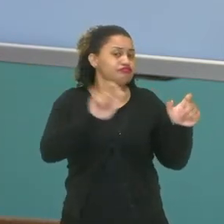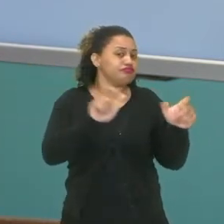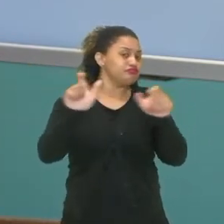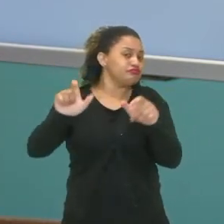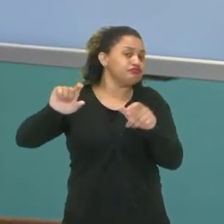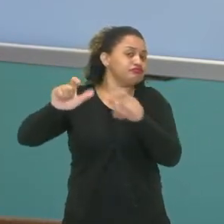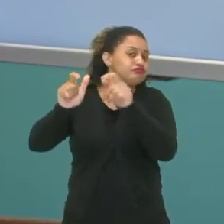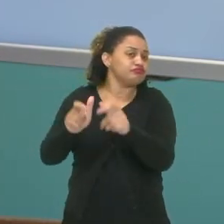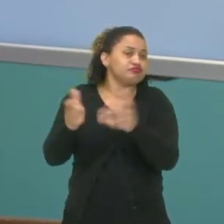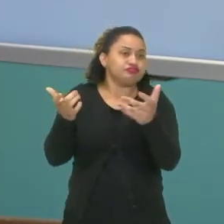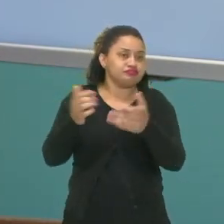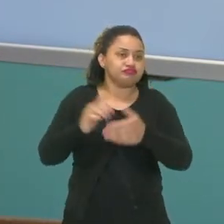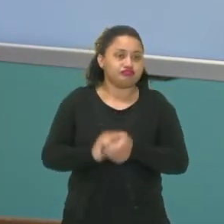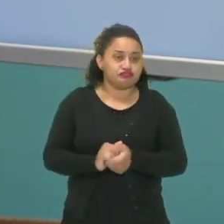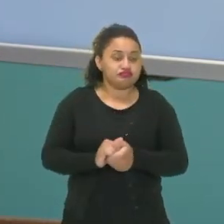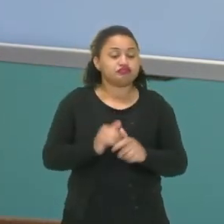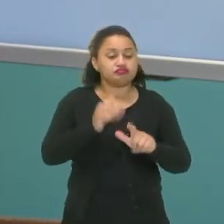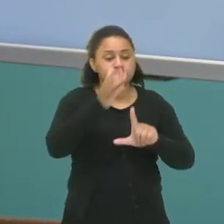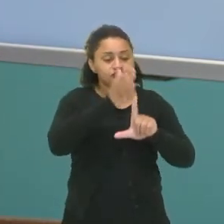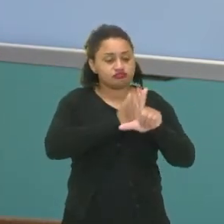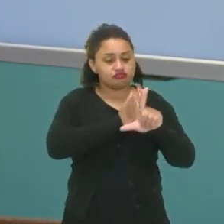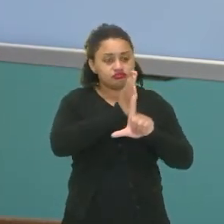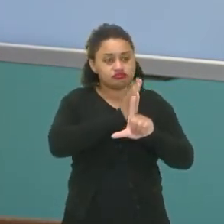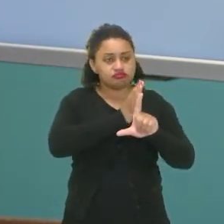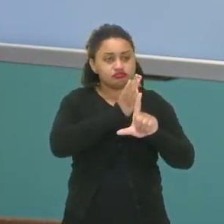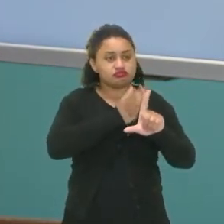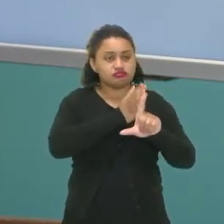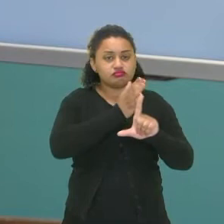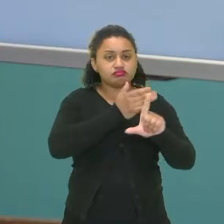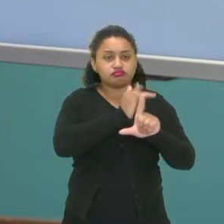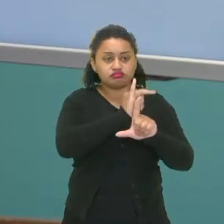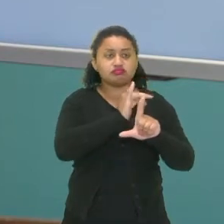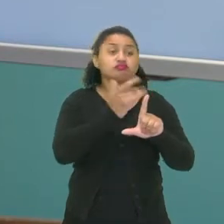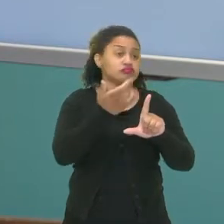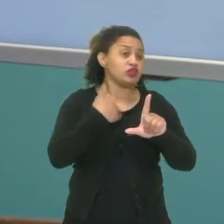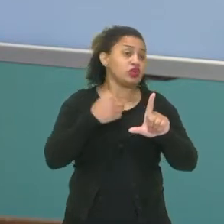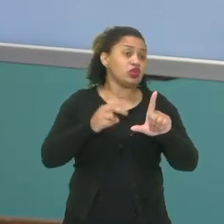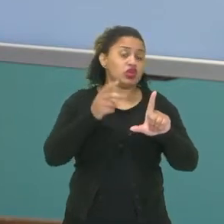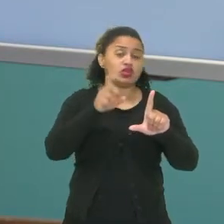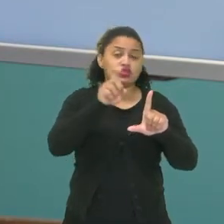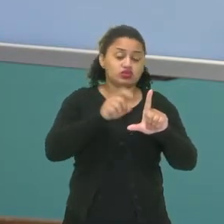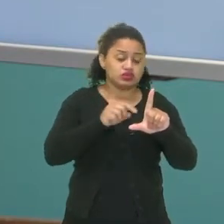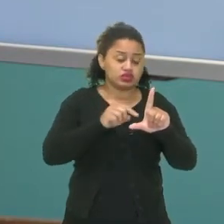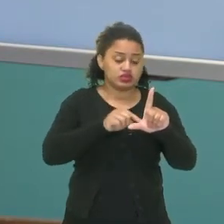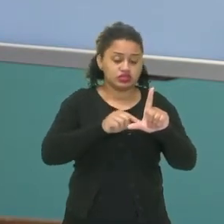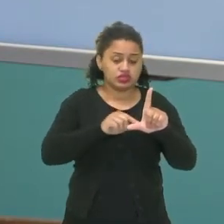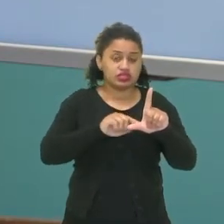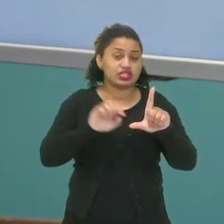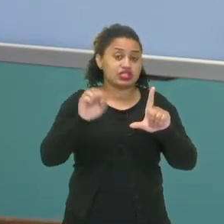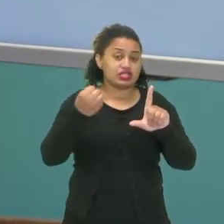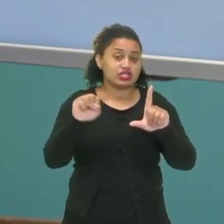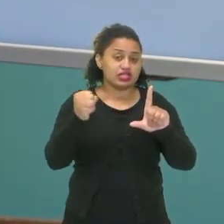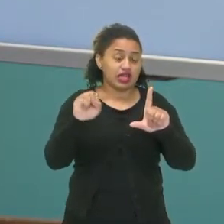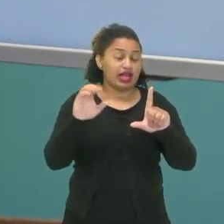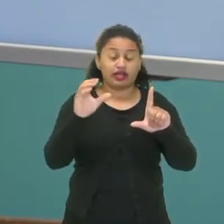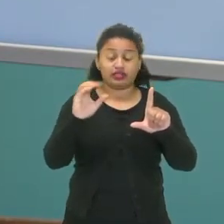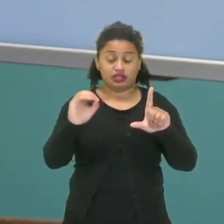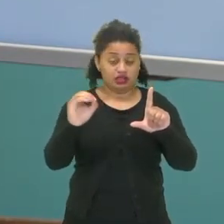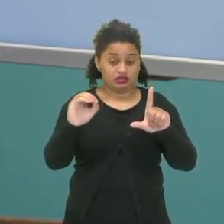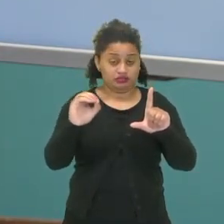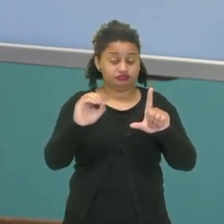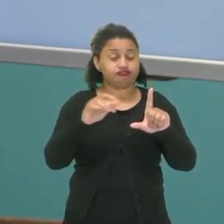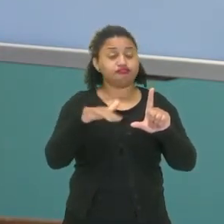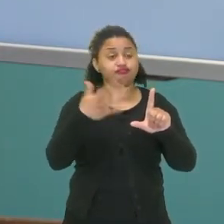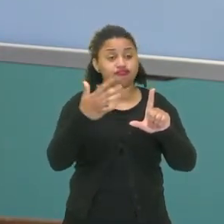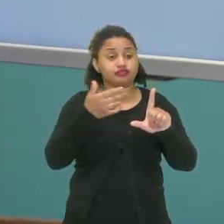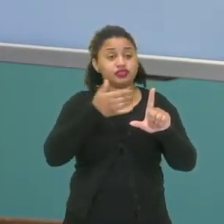Bem, como ele está sobre o eixo das ordenadas, então o valor de x vai ser 0. Então eu vou dizer que aqui o y